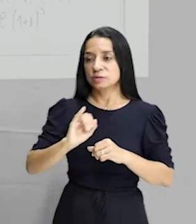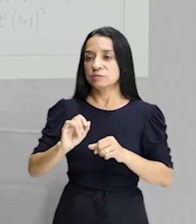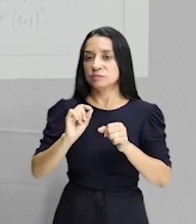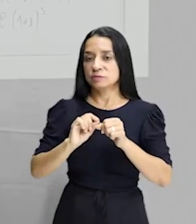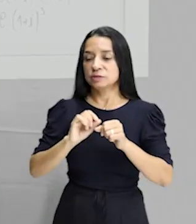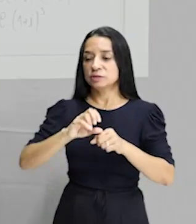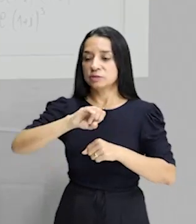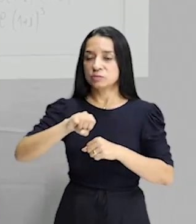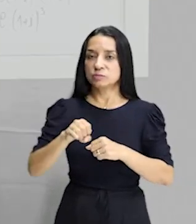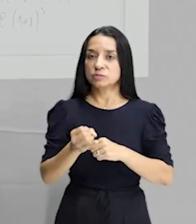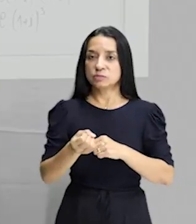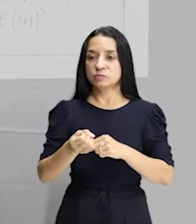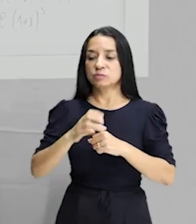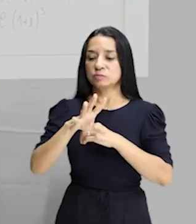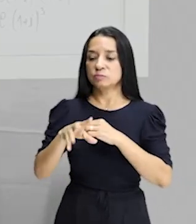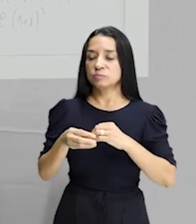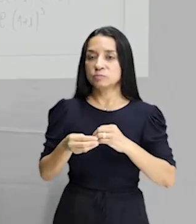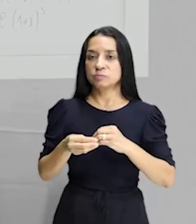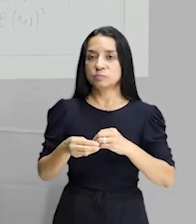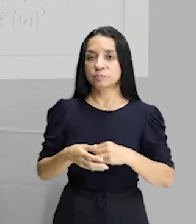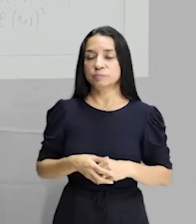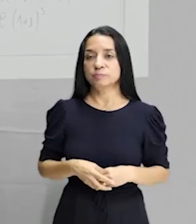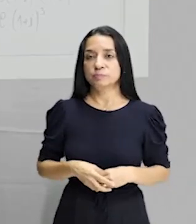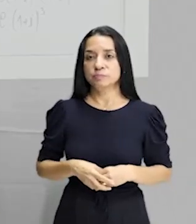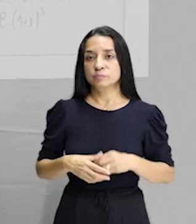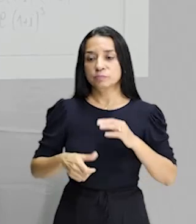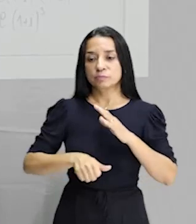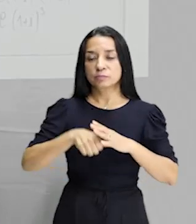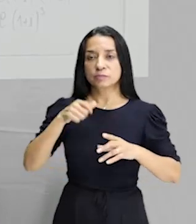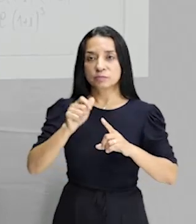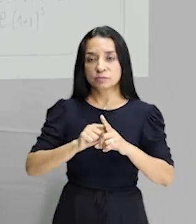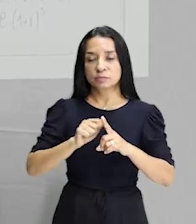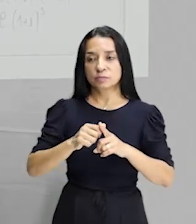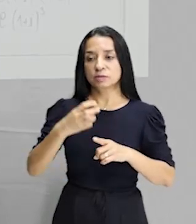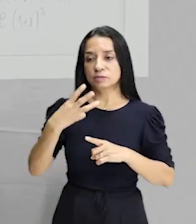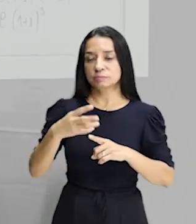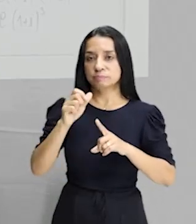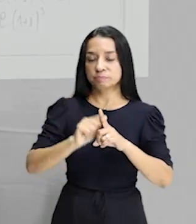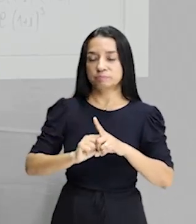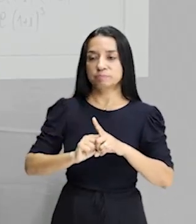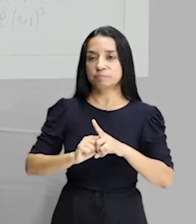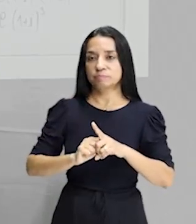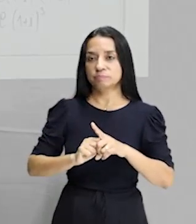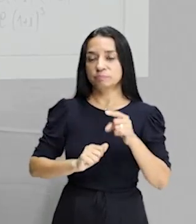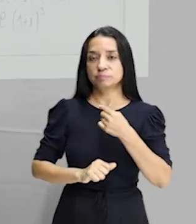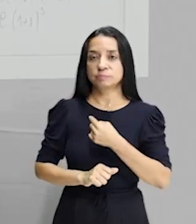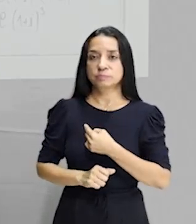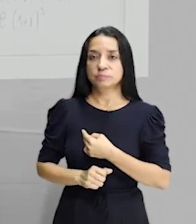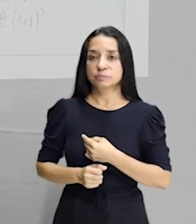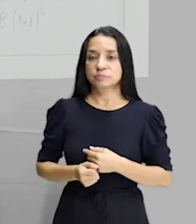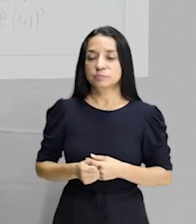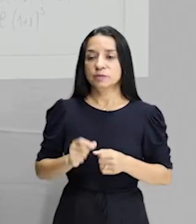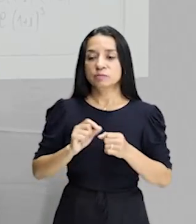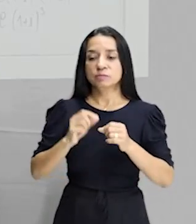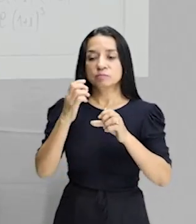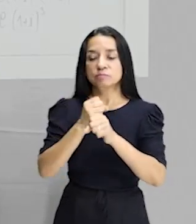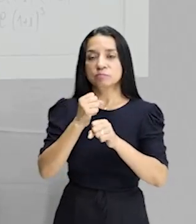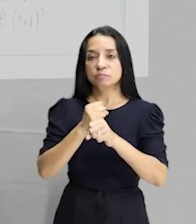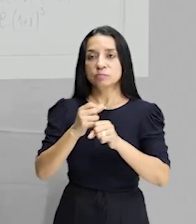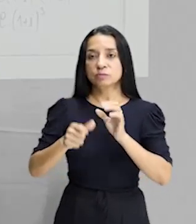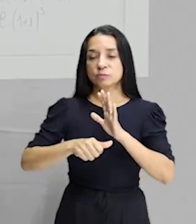juros ajustes composto então primeiro mês são três meses de aplicação né Vamos fazer uma conta do primeiro mês